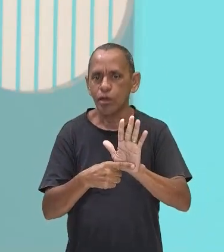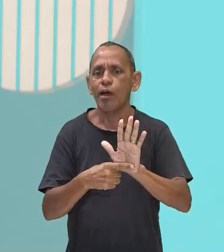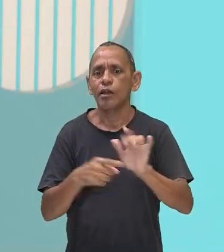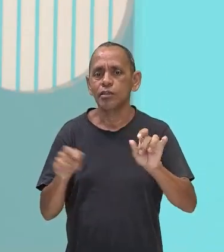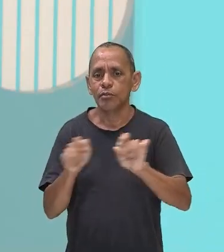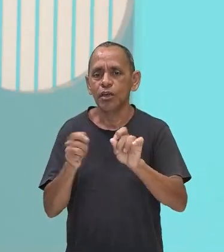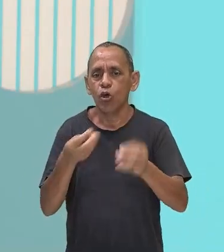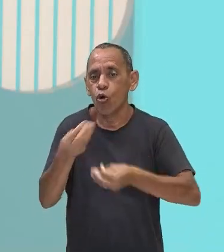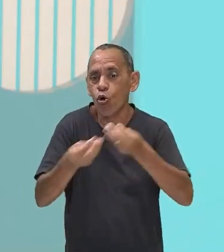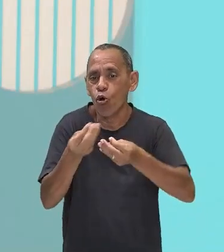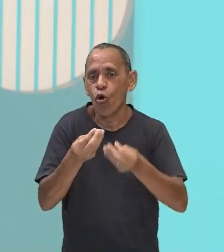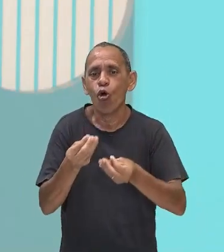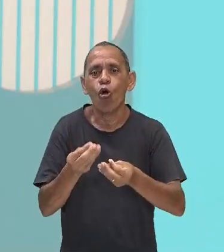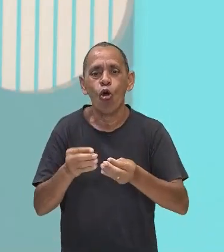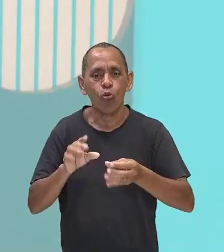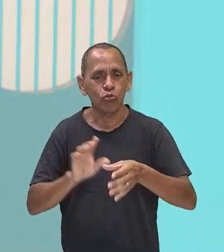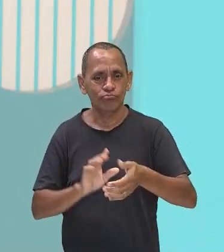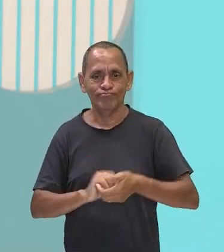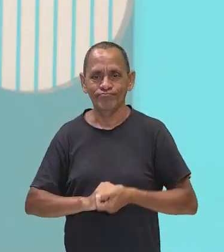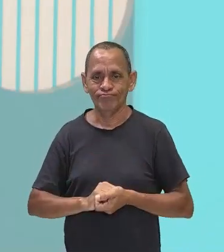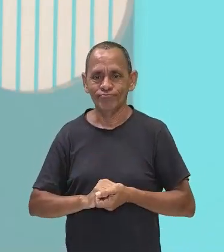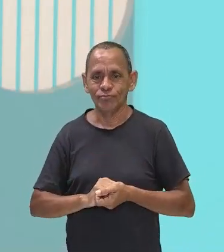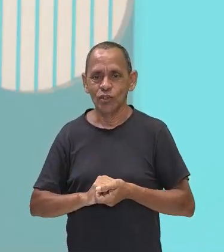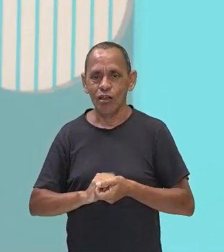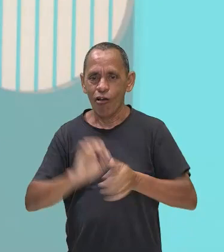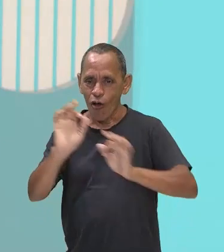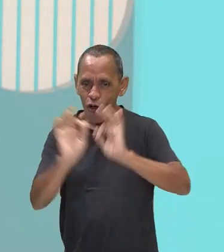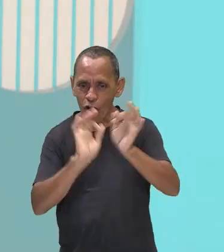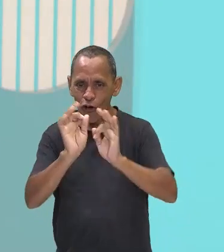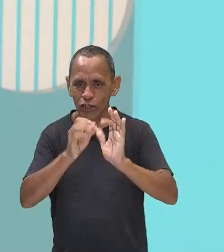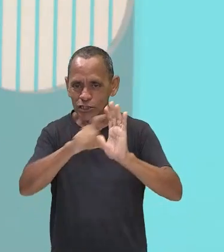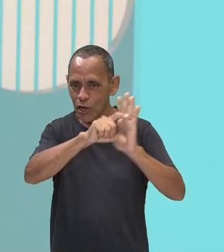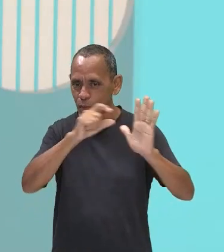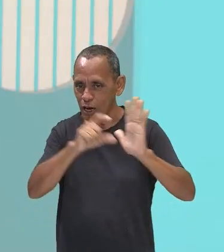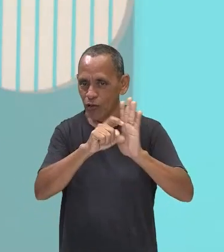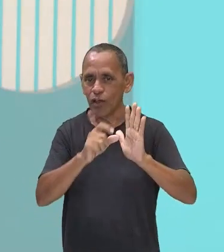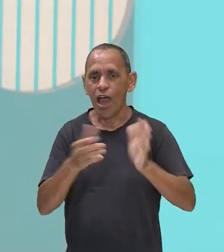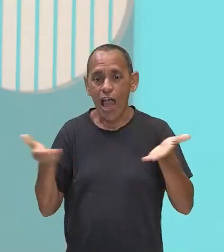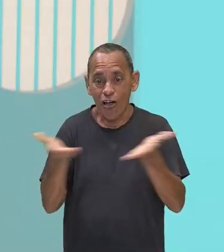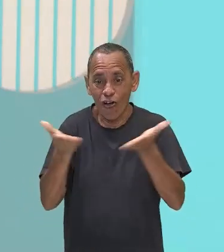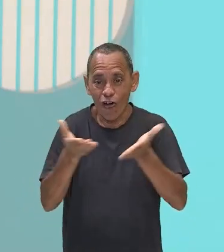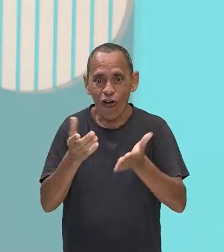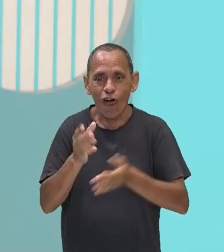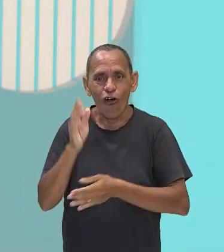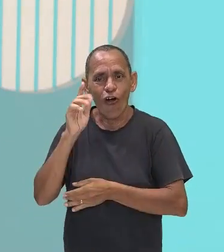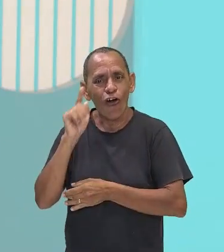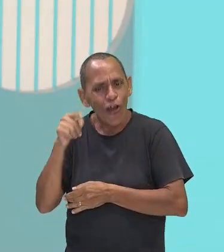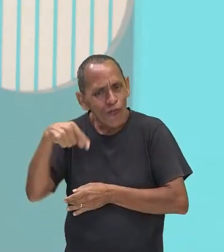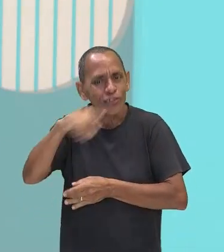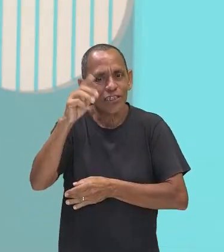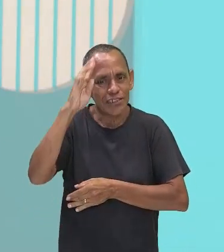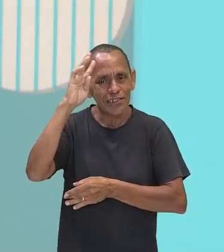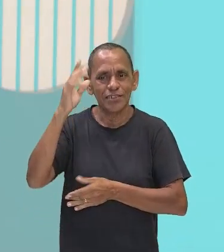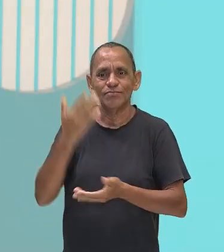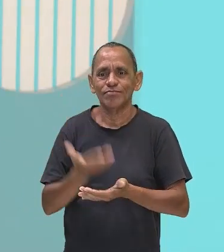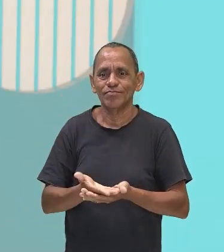vou construir? Só está passando vento aqui pela minha cabeça. Não, agora você já sabe como fazer a coisa, tá bom? E eu fico por aqui.